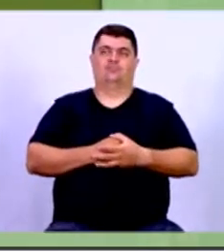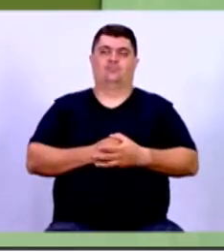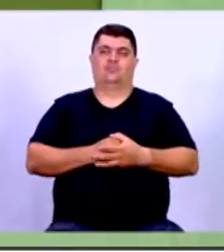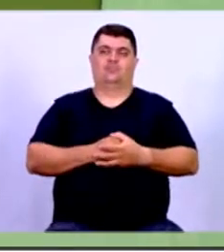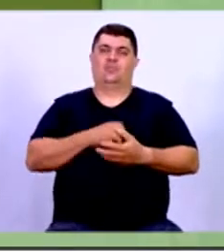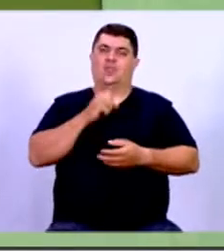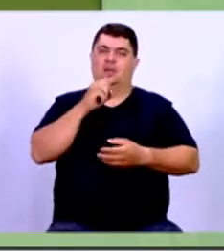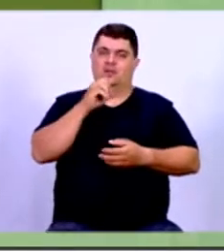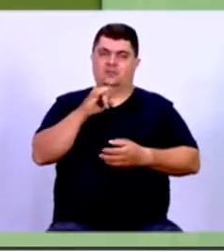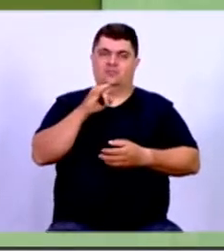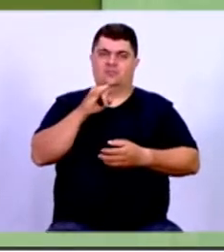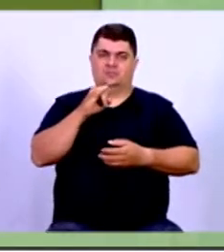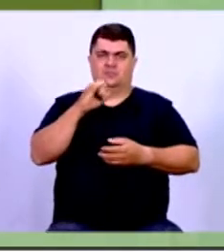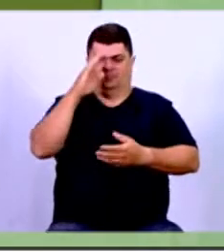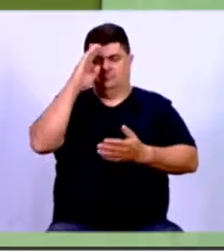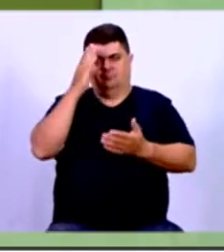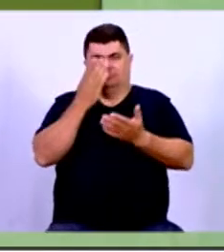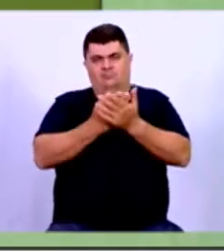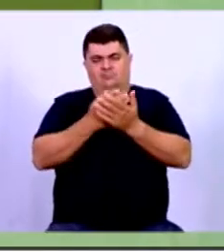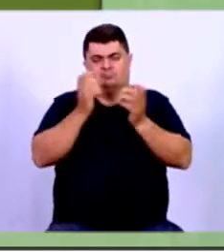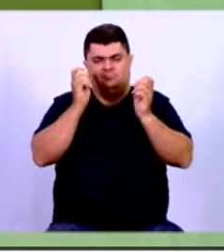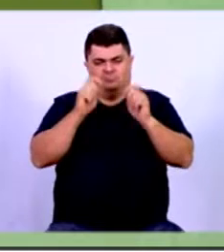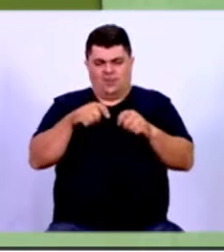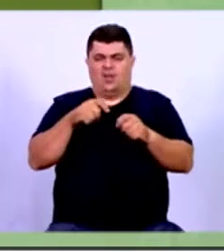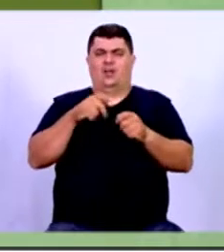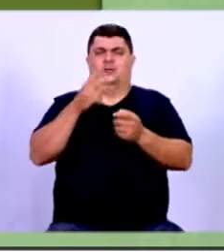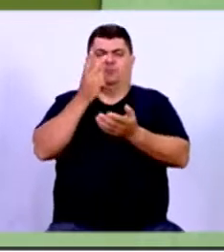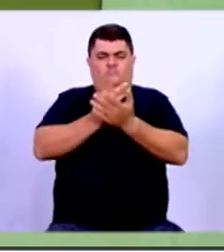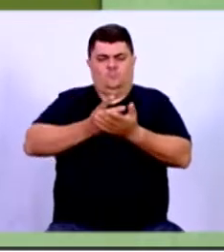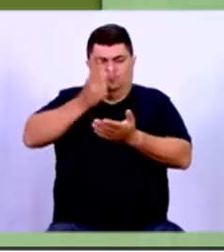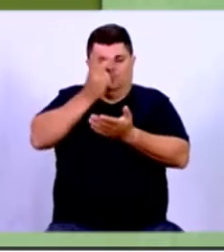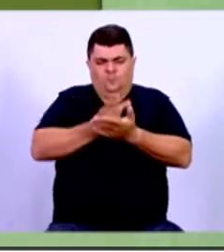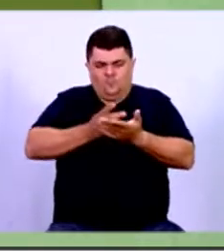você acredita que é possível, não haverá limites, não haverá